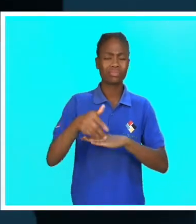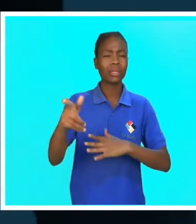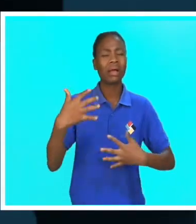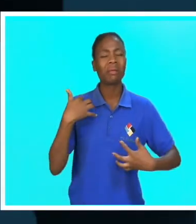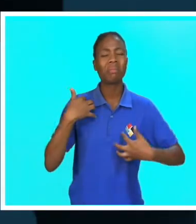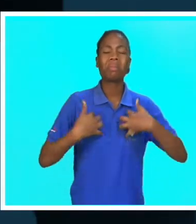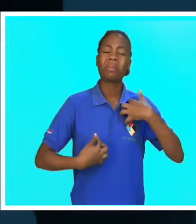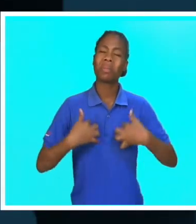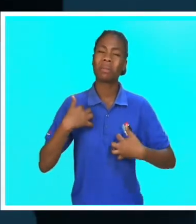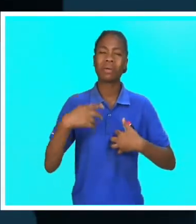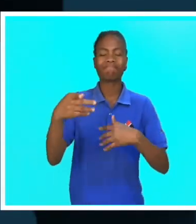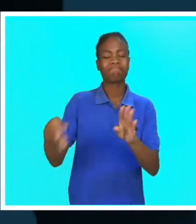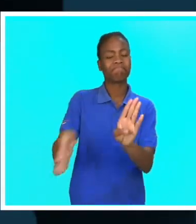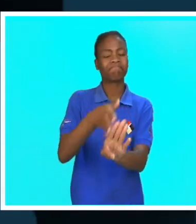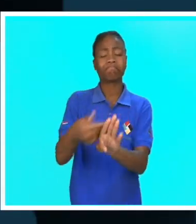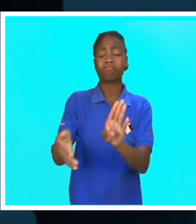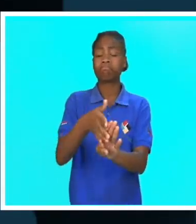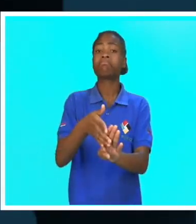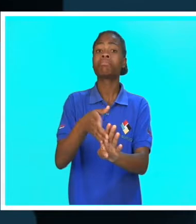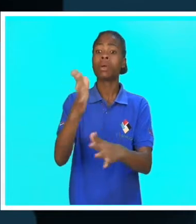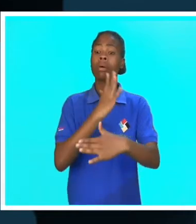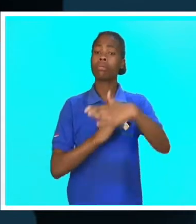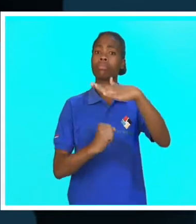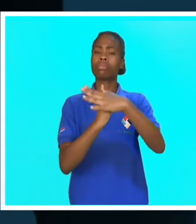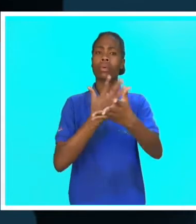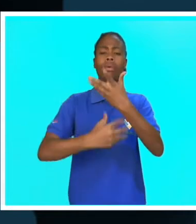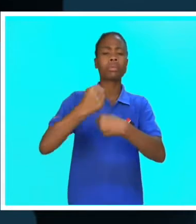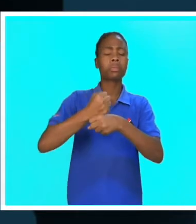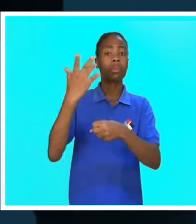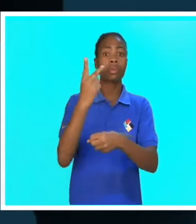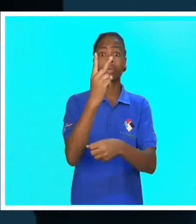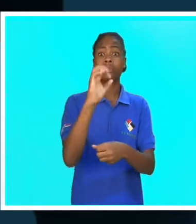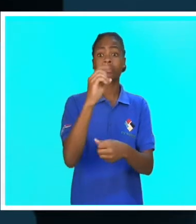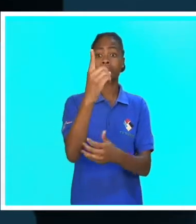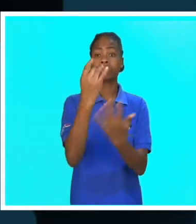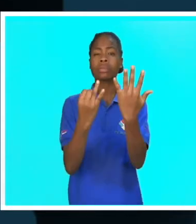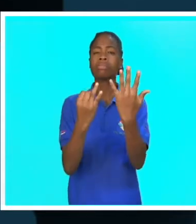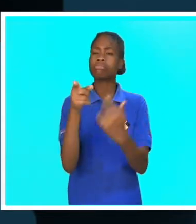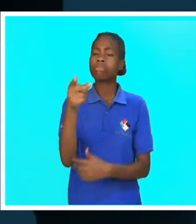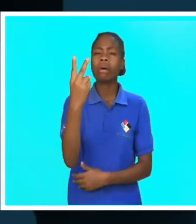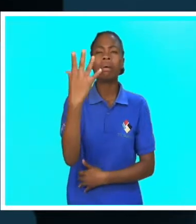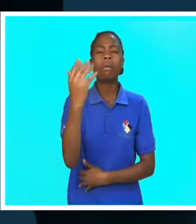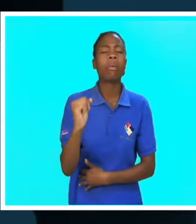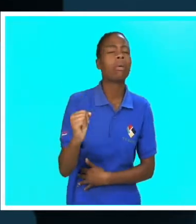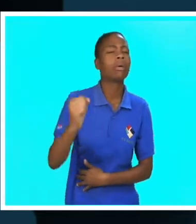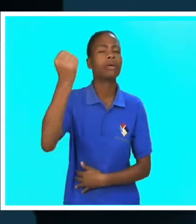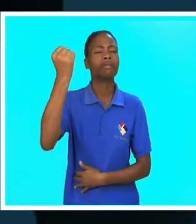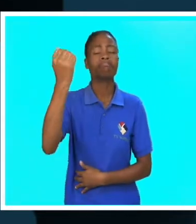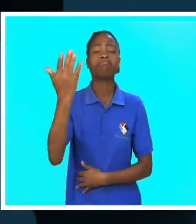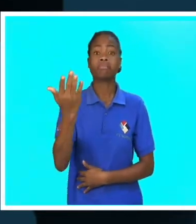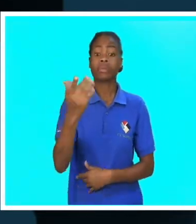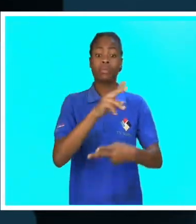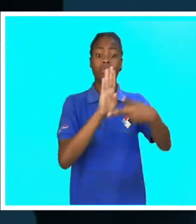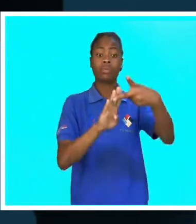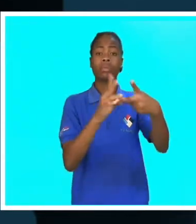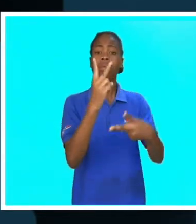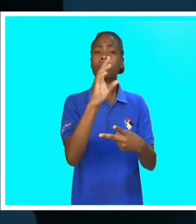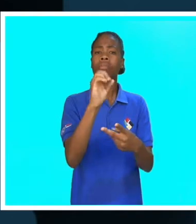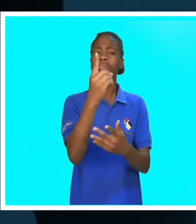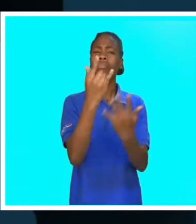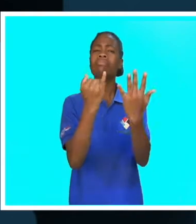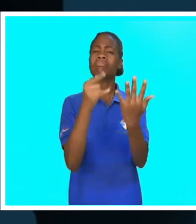doméstica continua a preocupar no país. De acordo com o Ministério do Gênero, Criança e Ação Social, só no ano